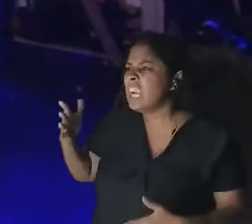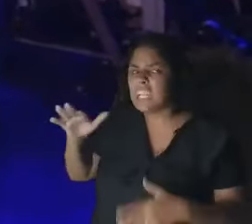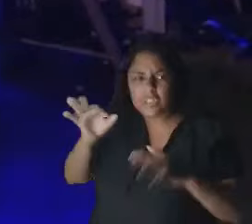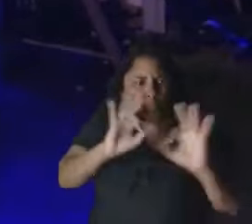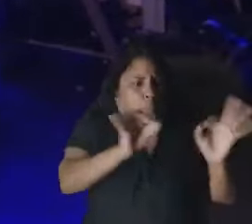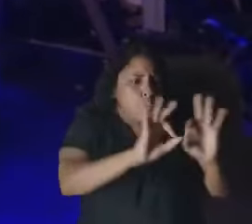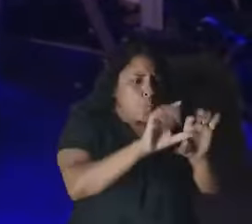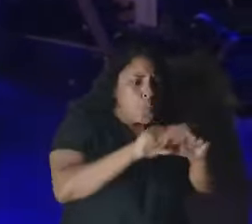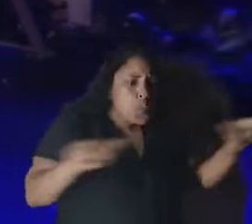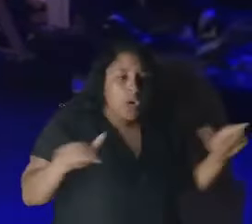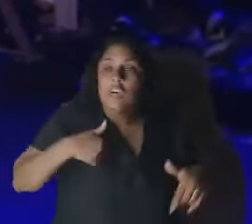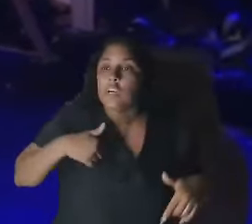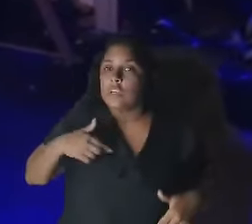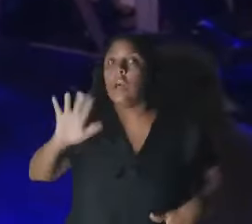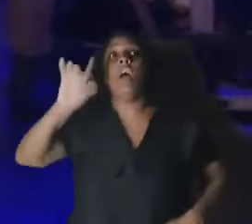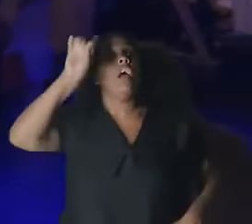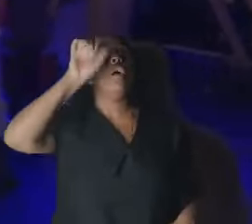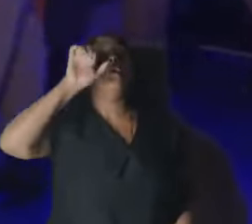aqui.